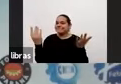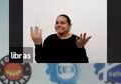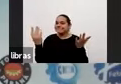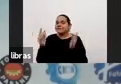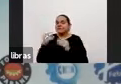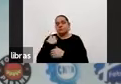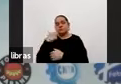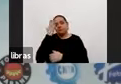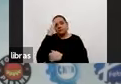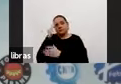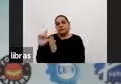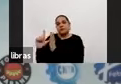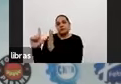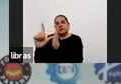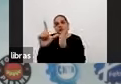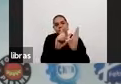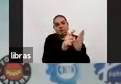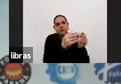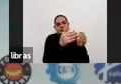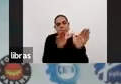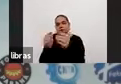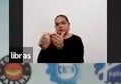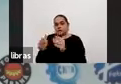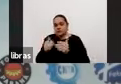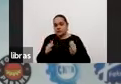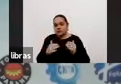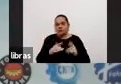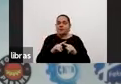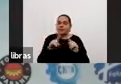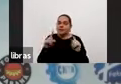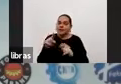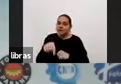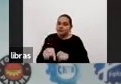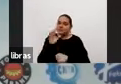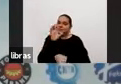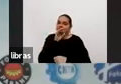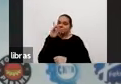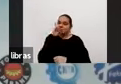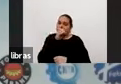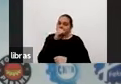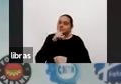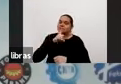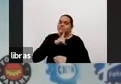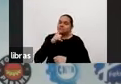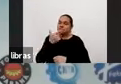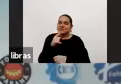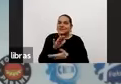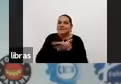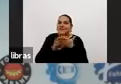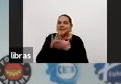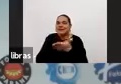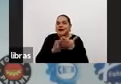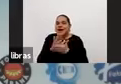estabelecimentos comerciais abrirem, mas não houve nenhum tipo de